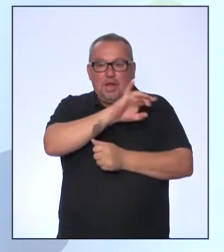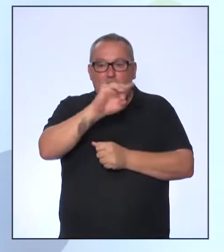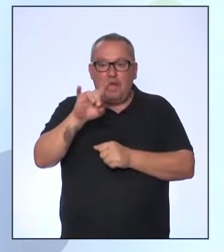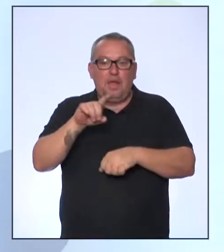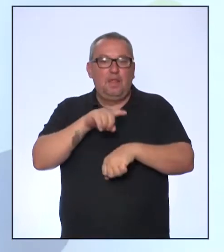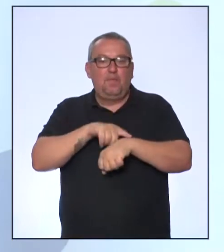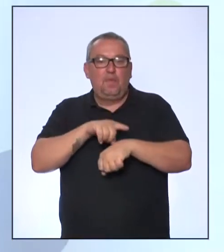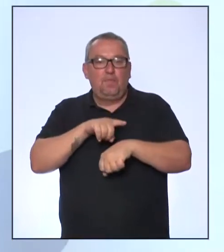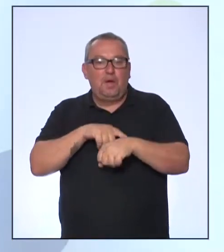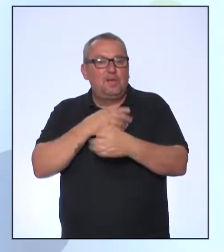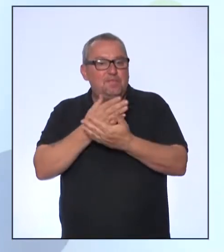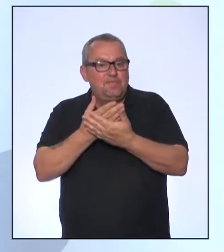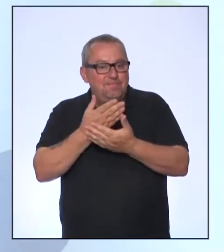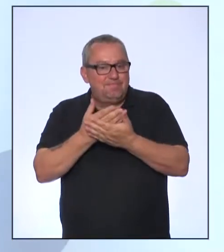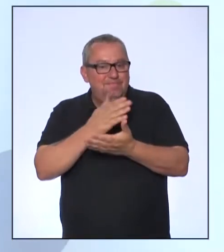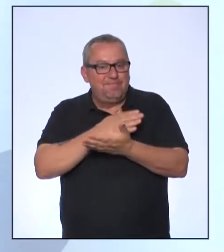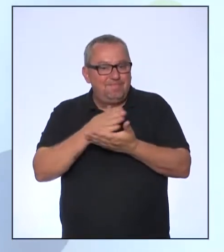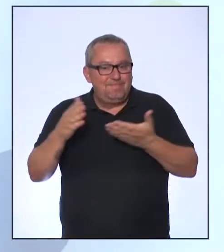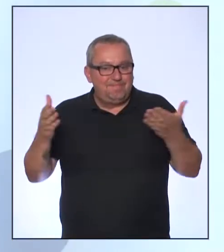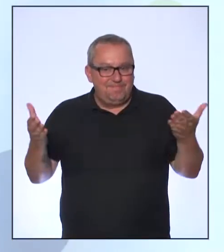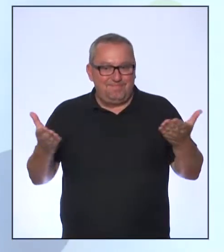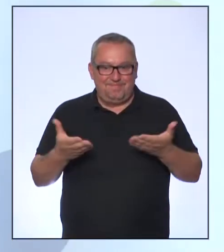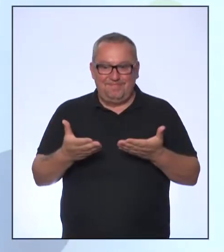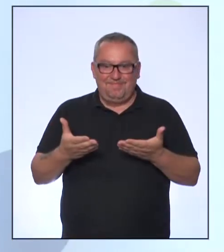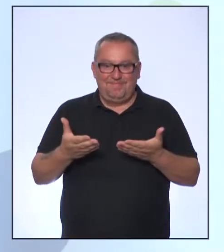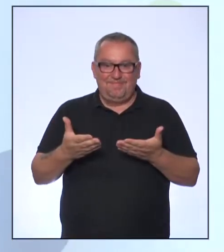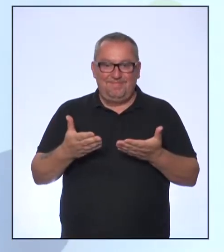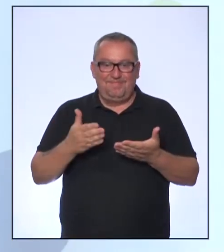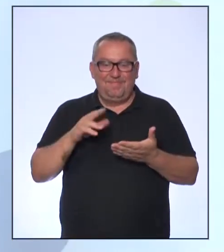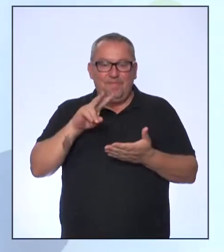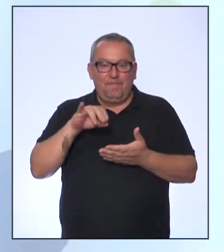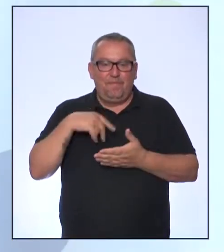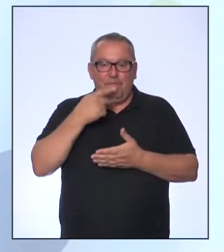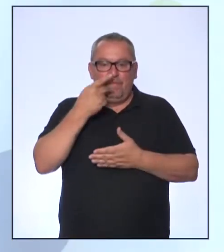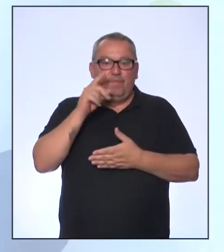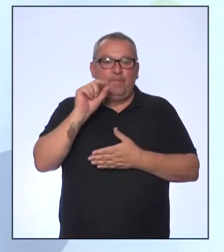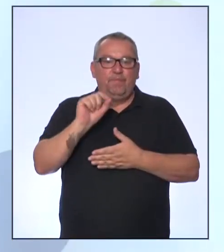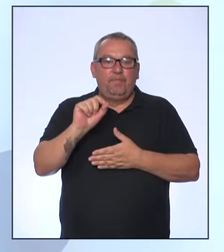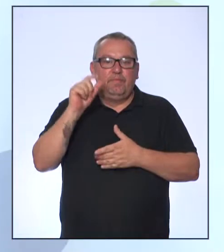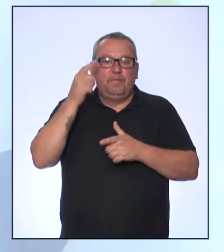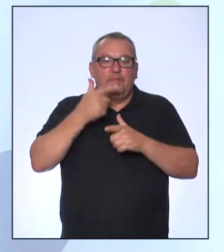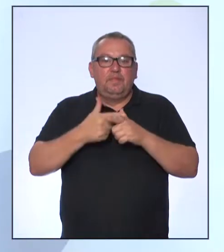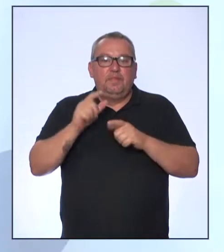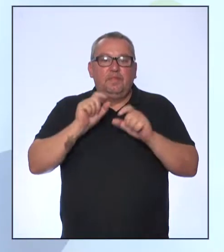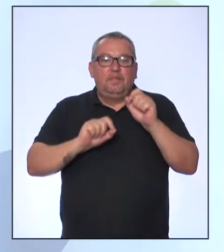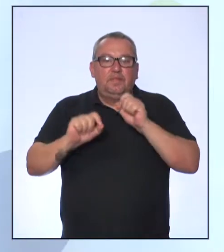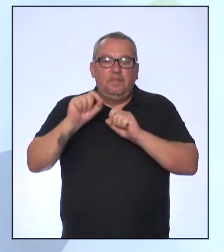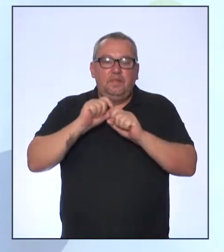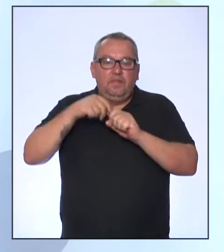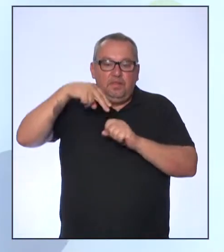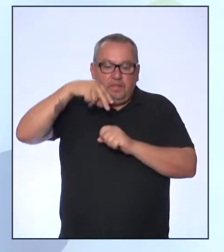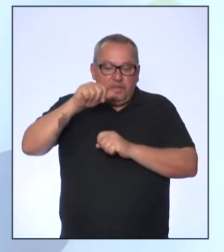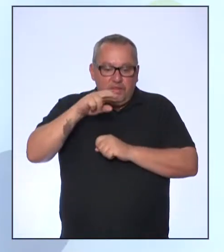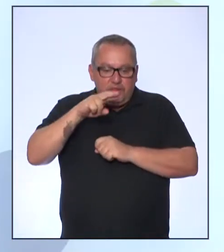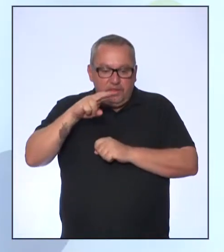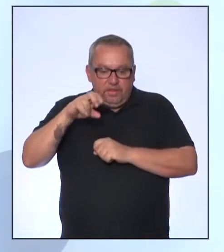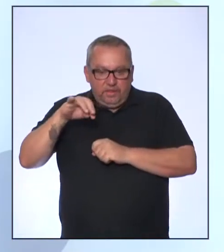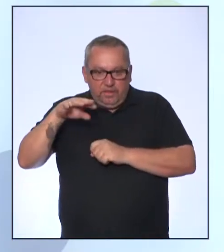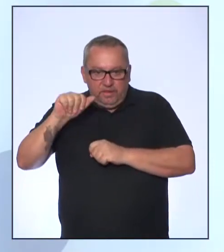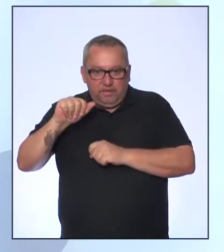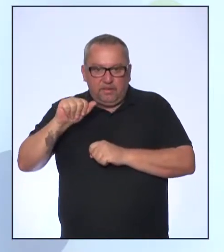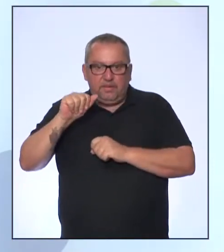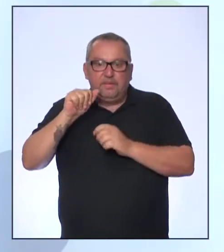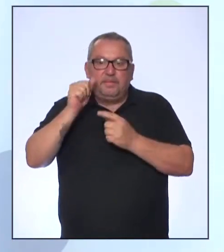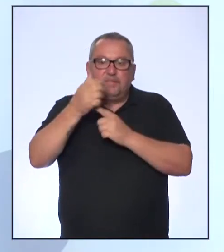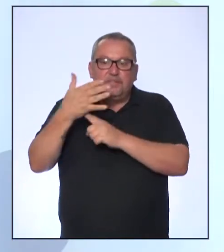dessa aula que começa agora. A gente vai falar um pouquinho sobre o que são narrativas digitais, né? E